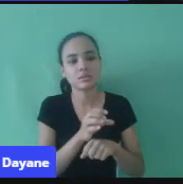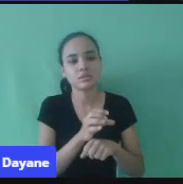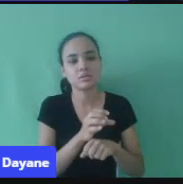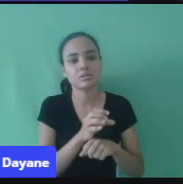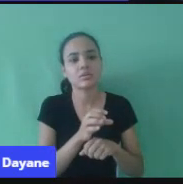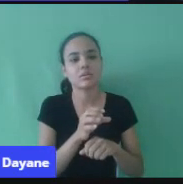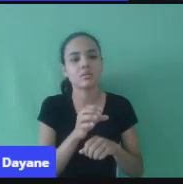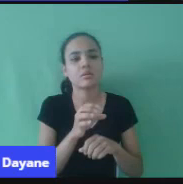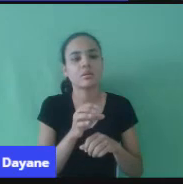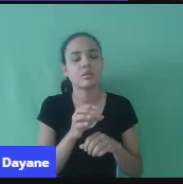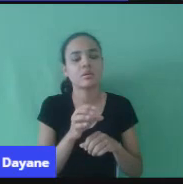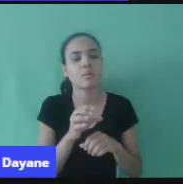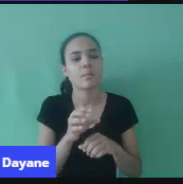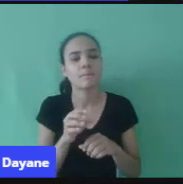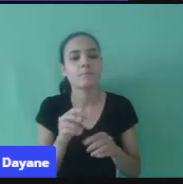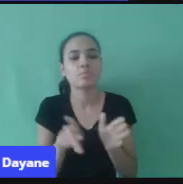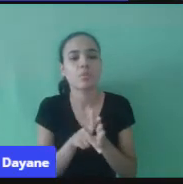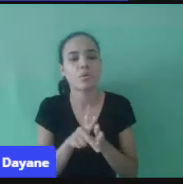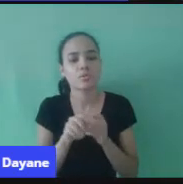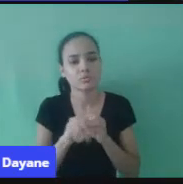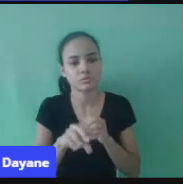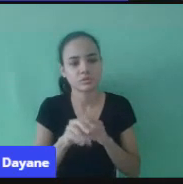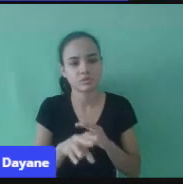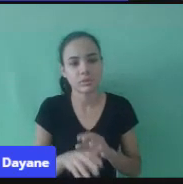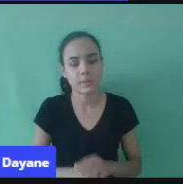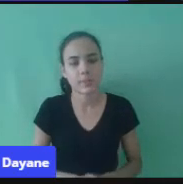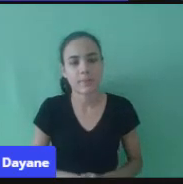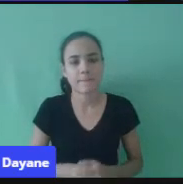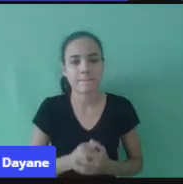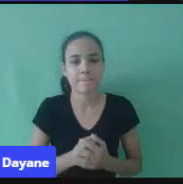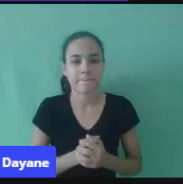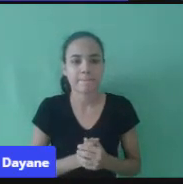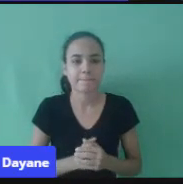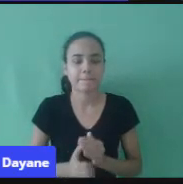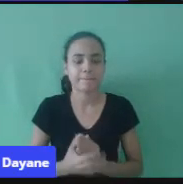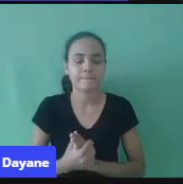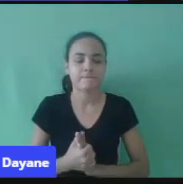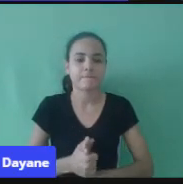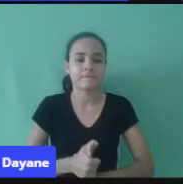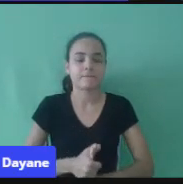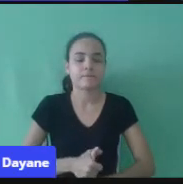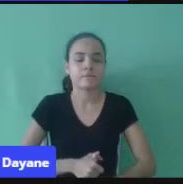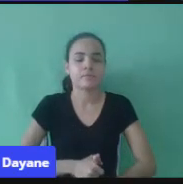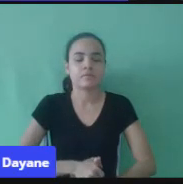Vou passar para o próximo. Nessa transição ainda,